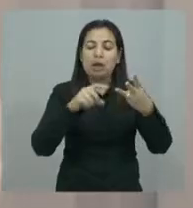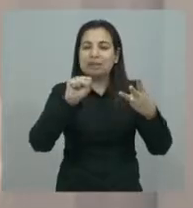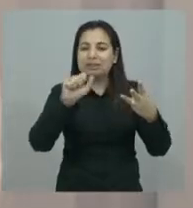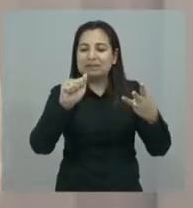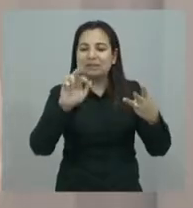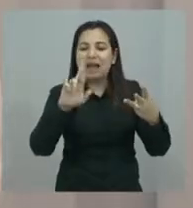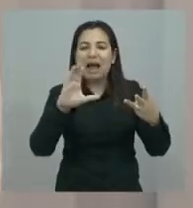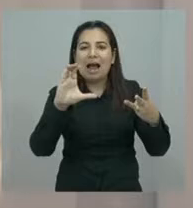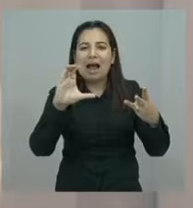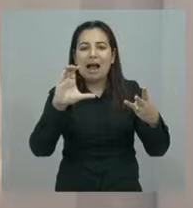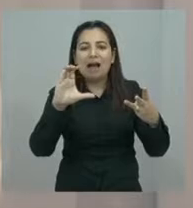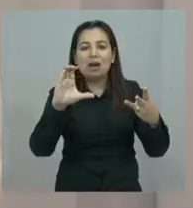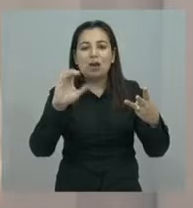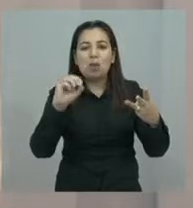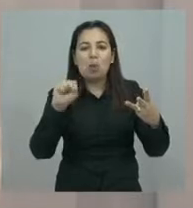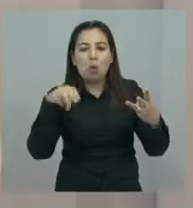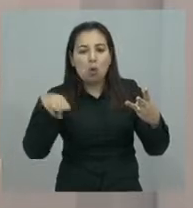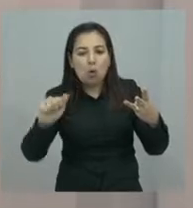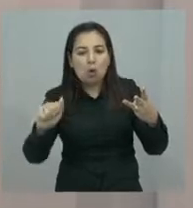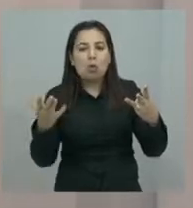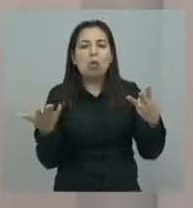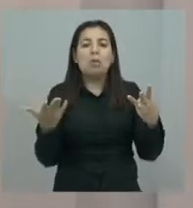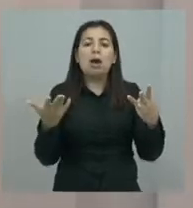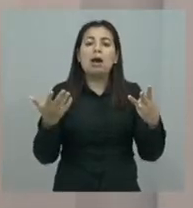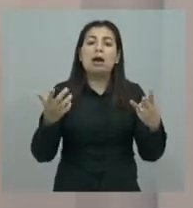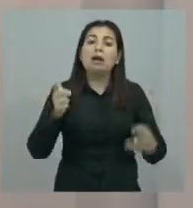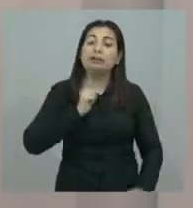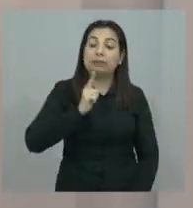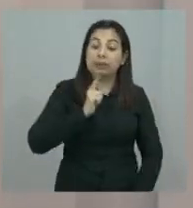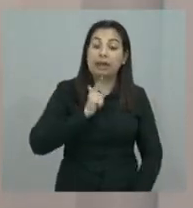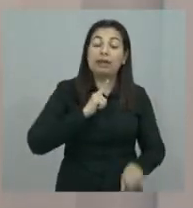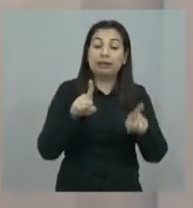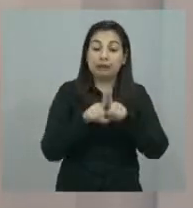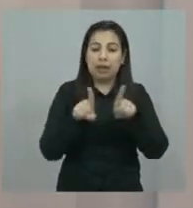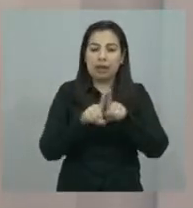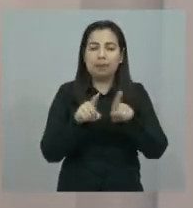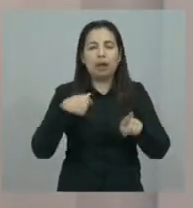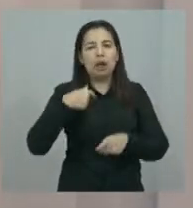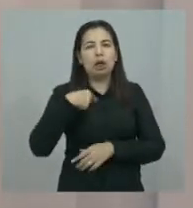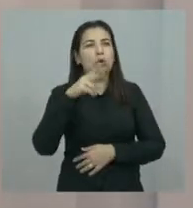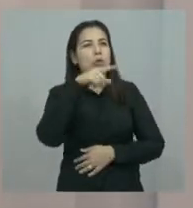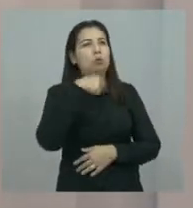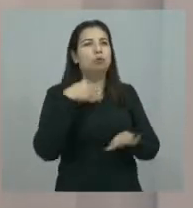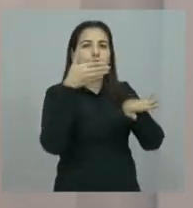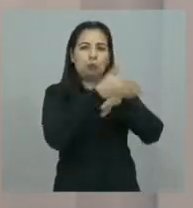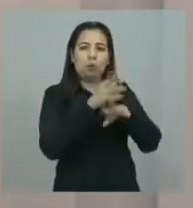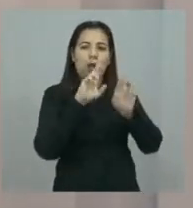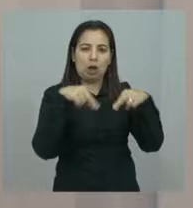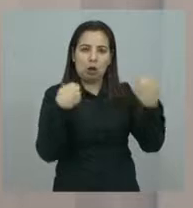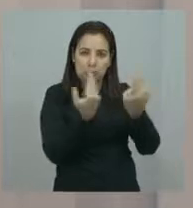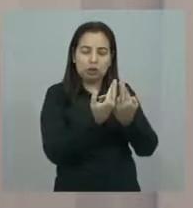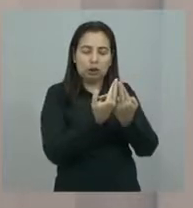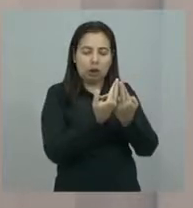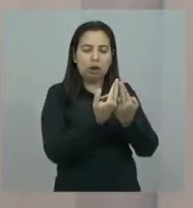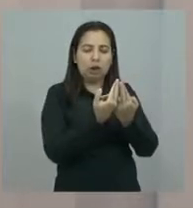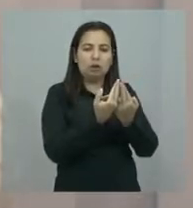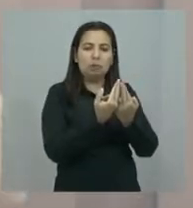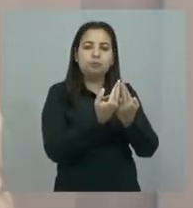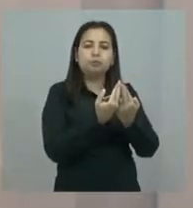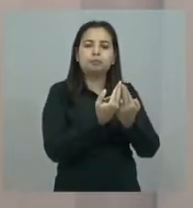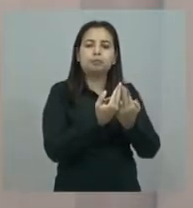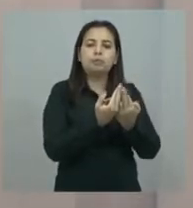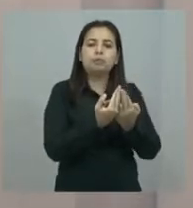sarcoma. Os efeitos colaterais, segundo eu participei de uma reunião no começo do ano, com